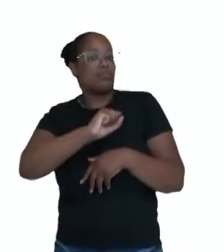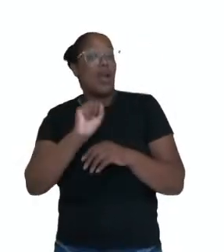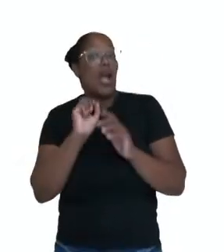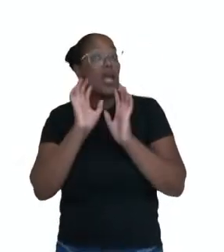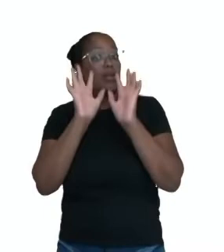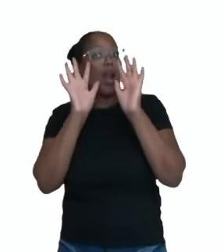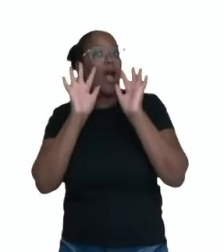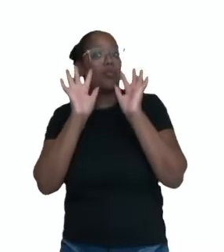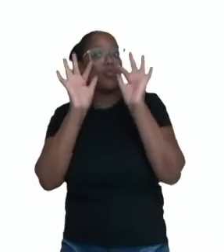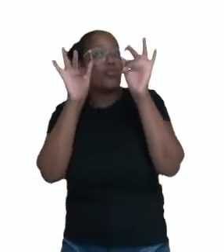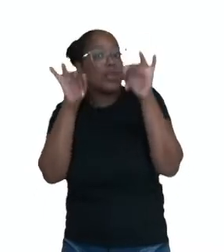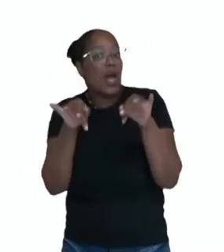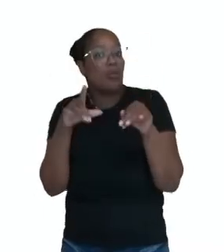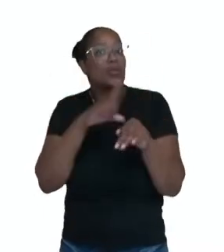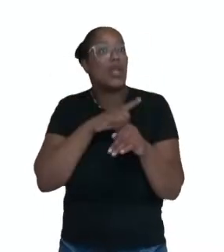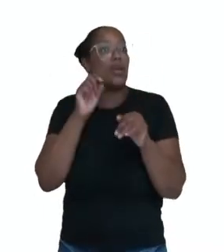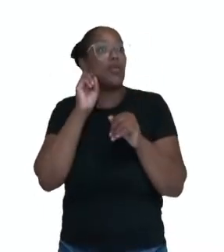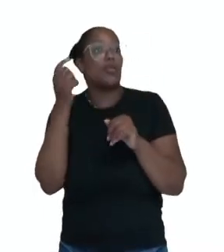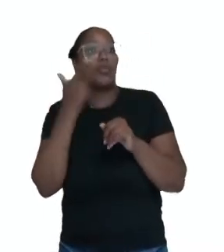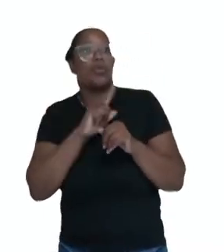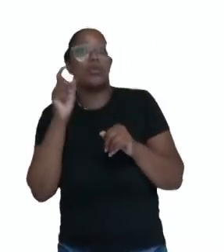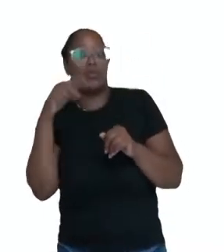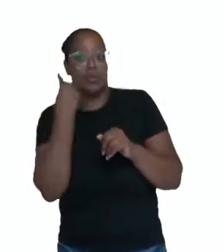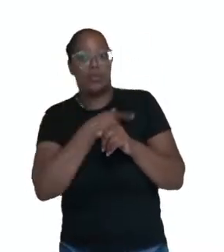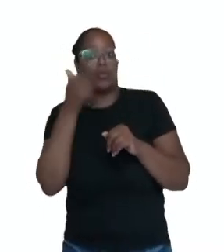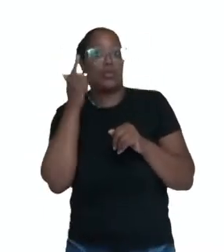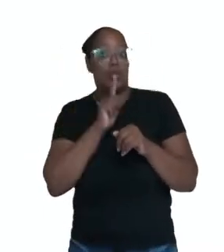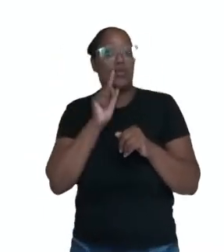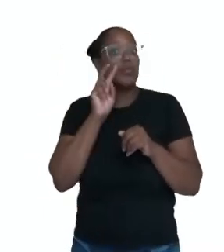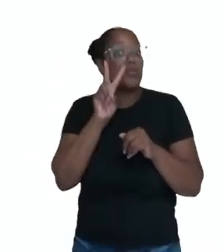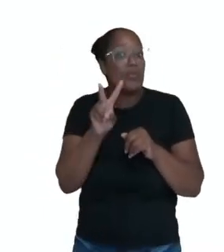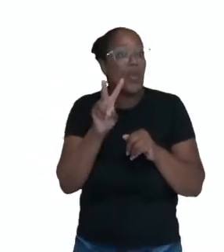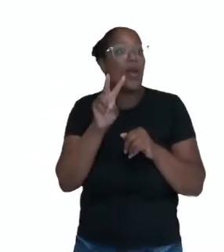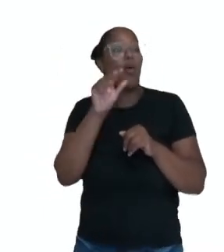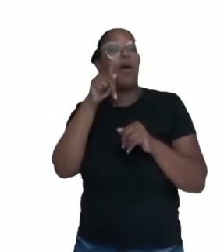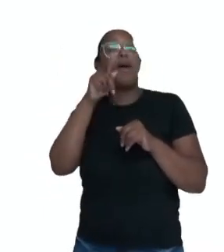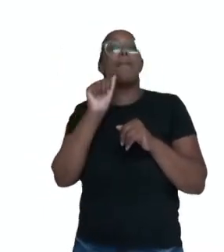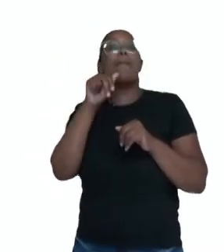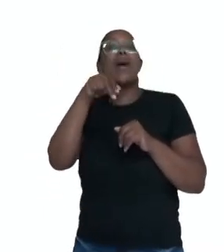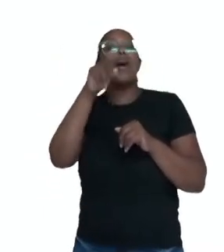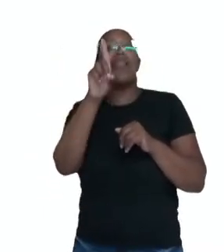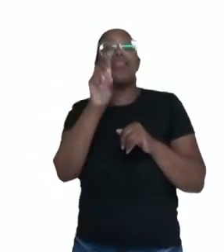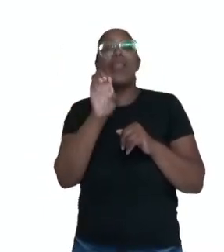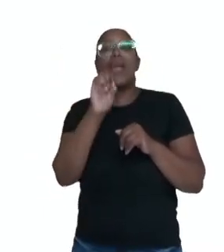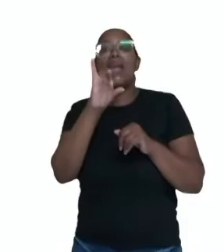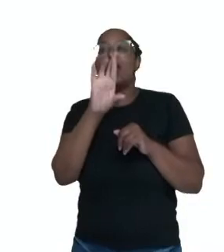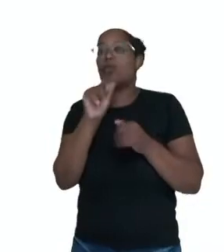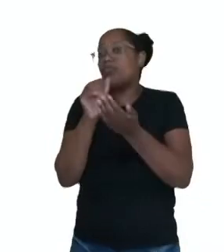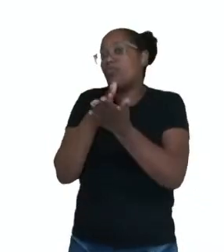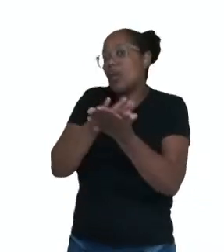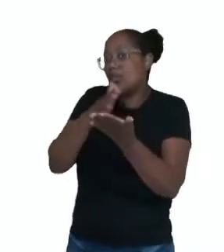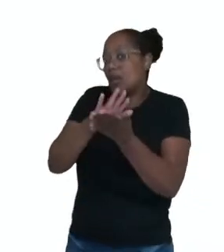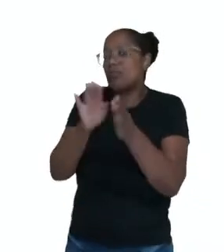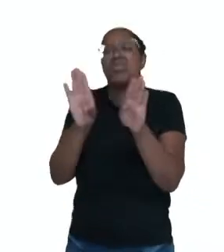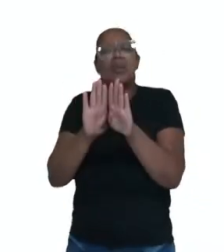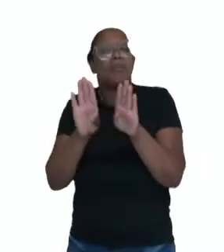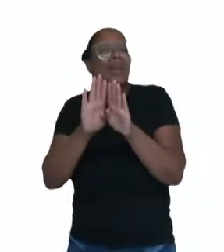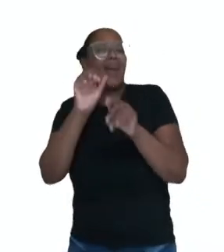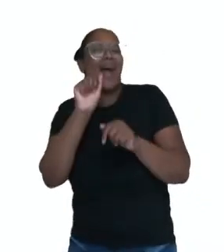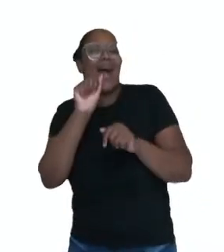alguns desses instrumentos. Ó, a gente tem o pandeiro, o atabaque, dá para ver bem, e bem no